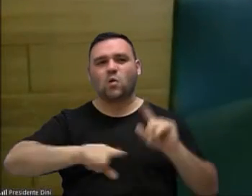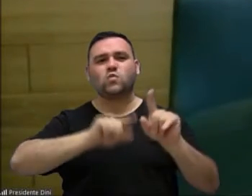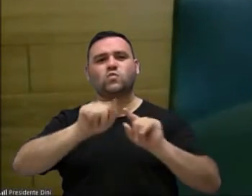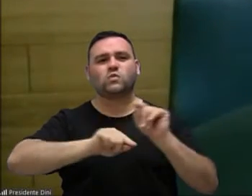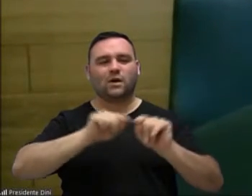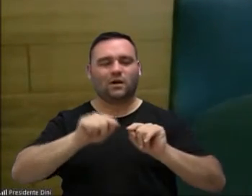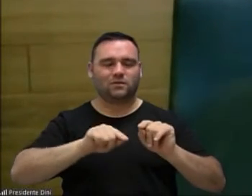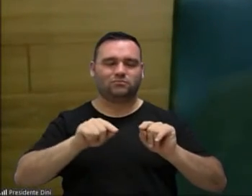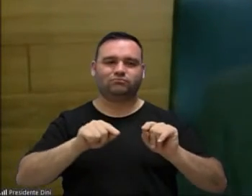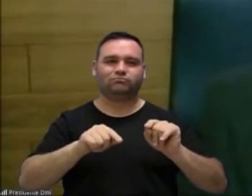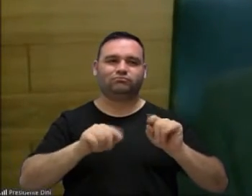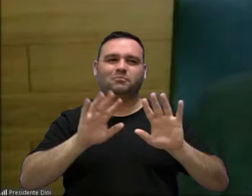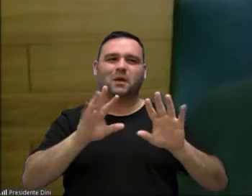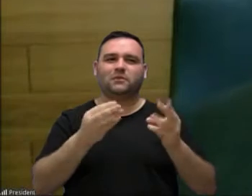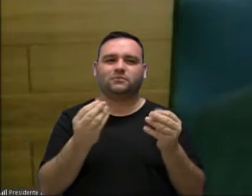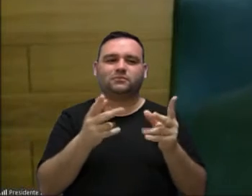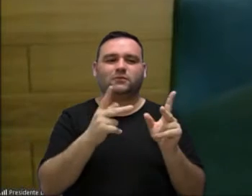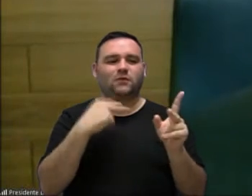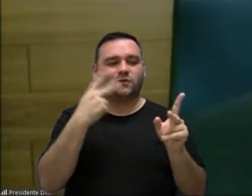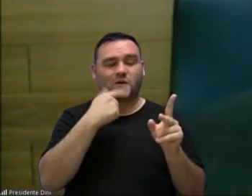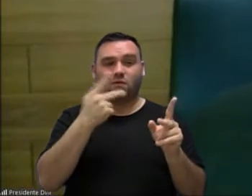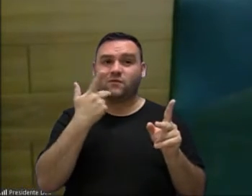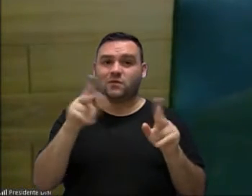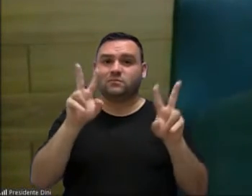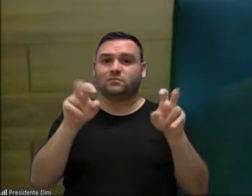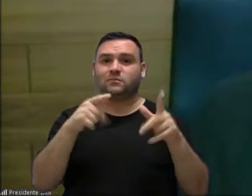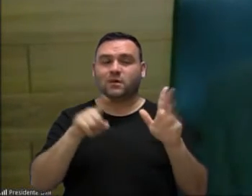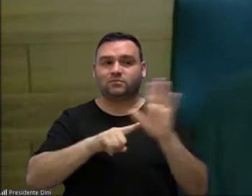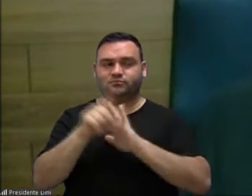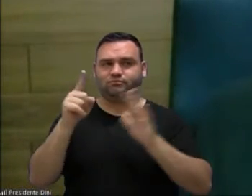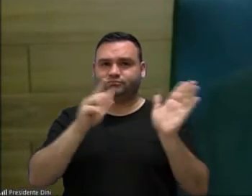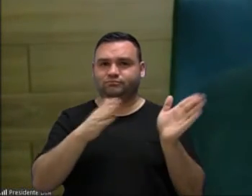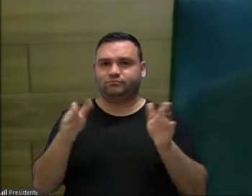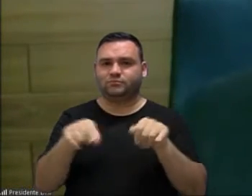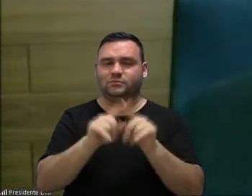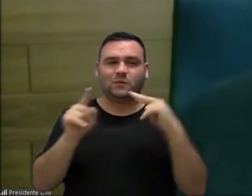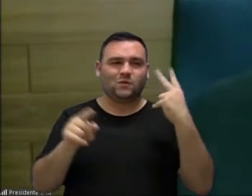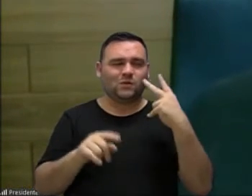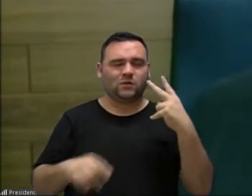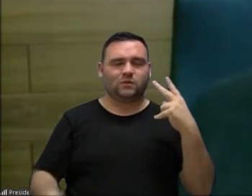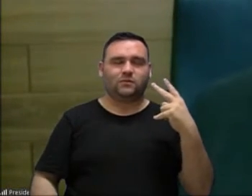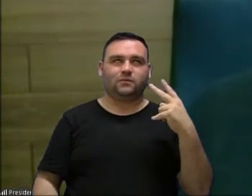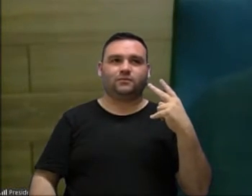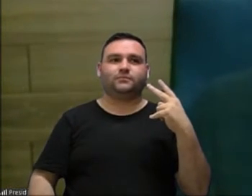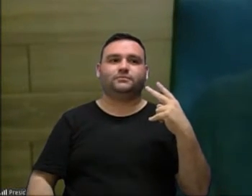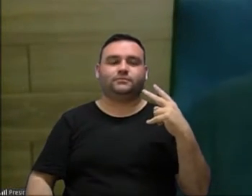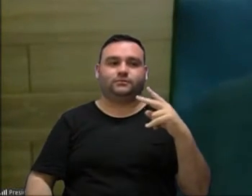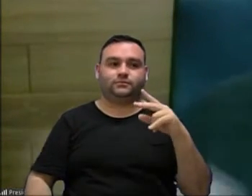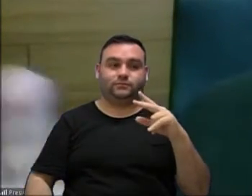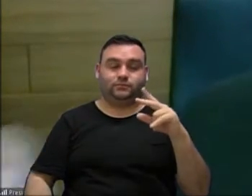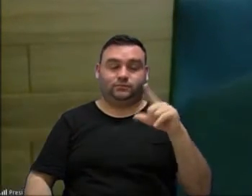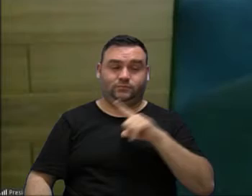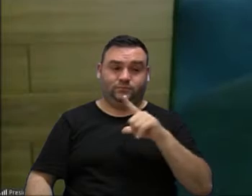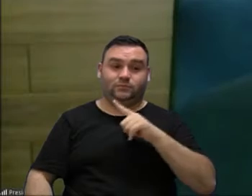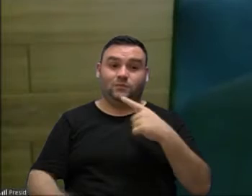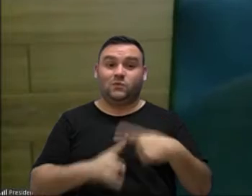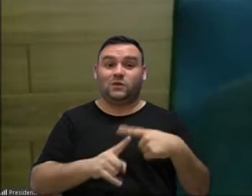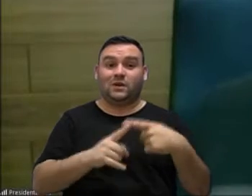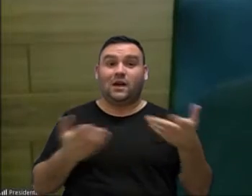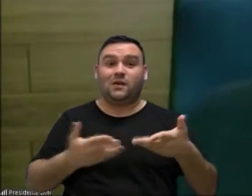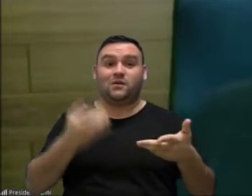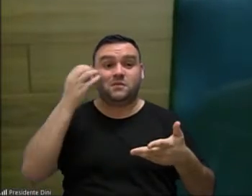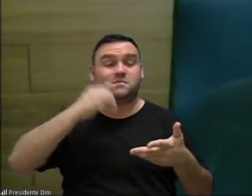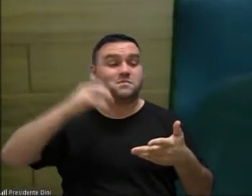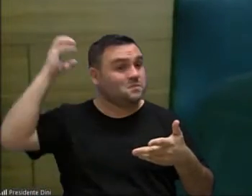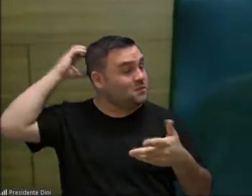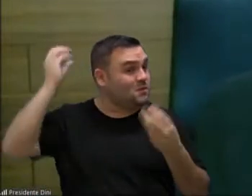trás disso tudo mas como o vereador levantou uma questão de ordem os vereadores como levantou porque se eu agora o